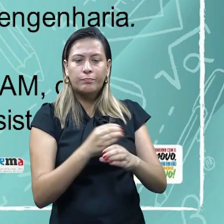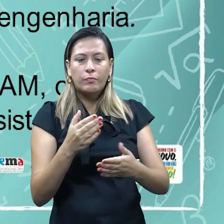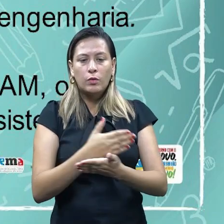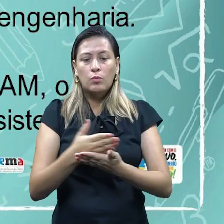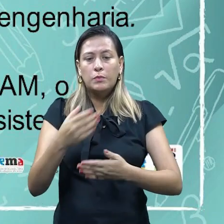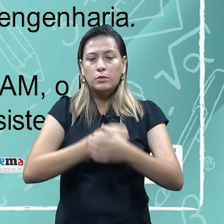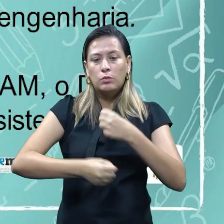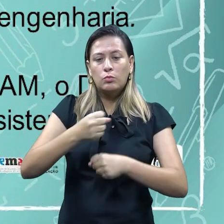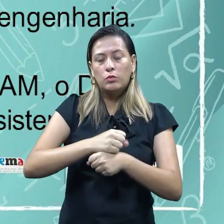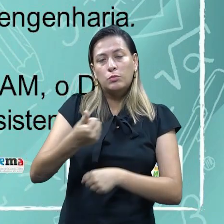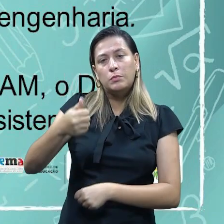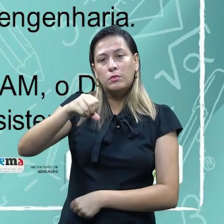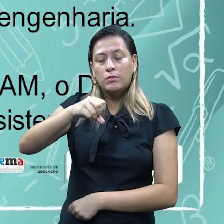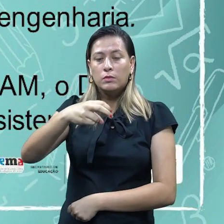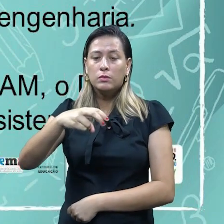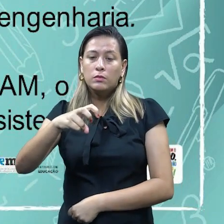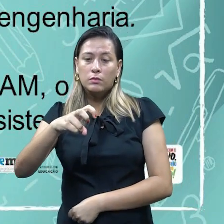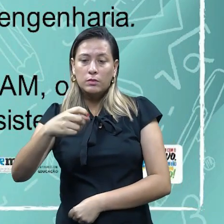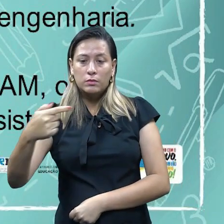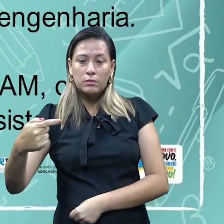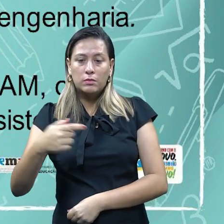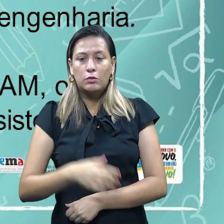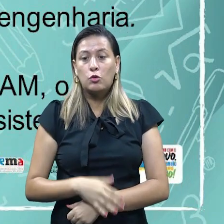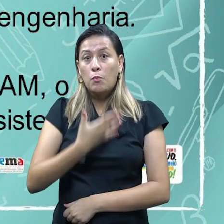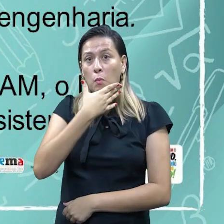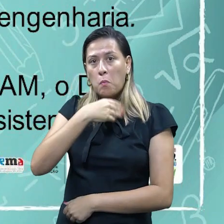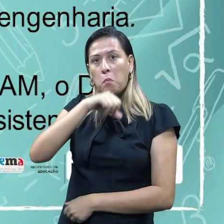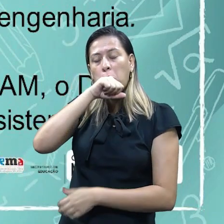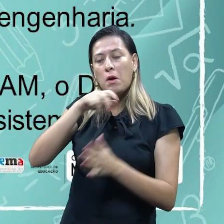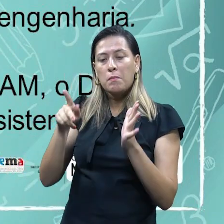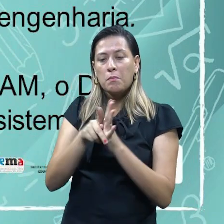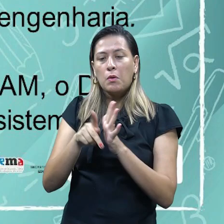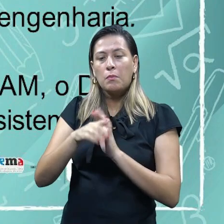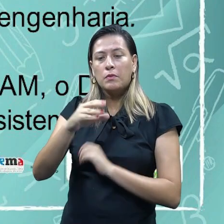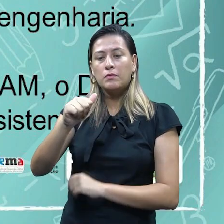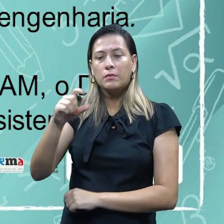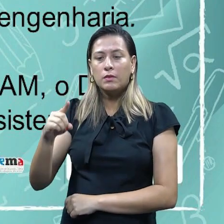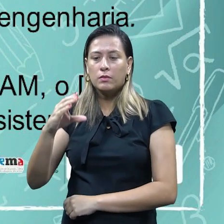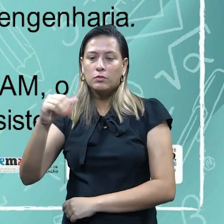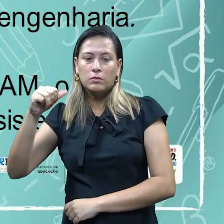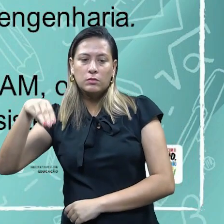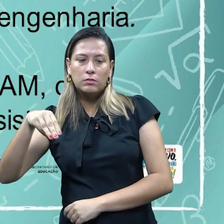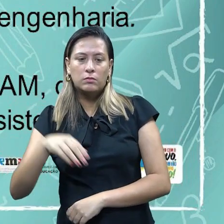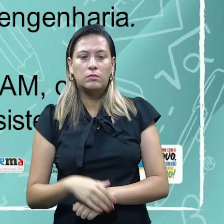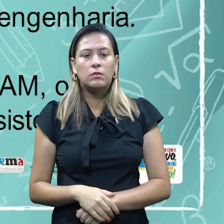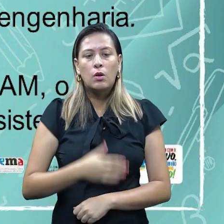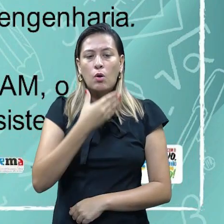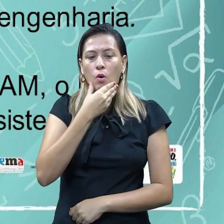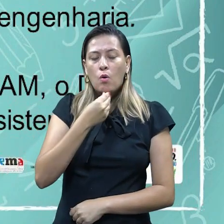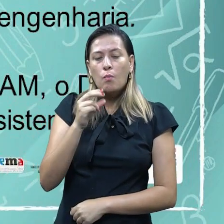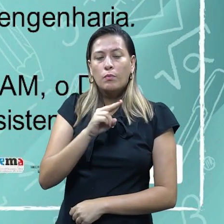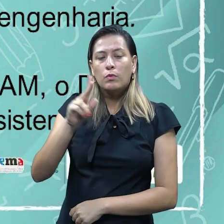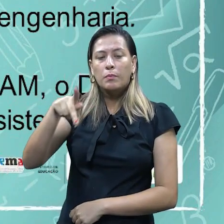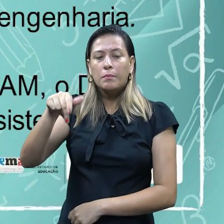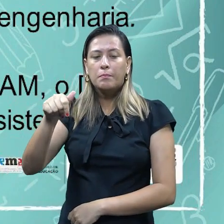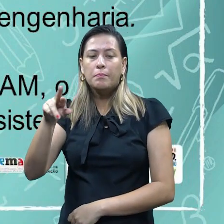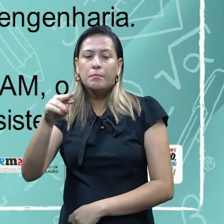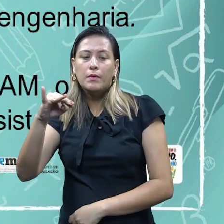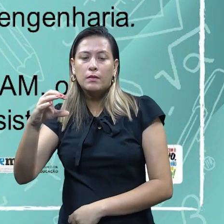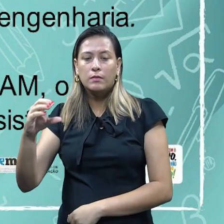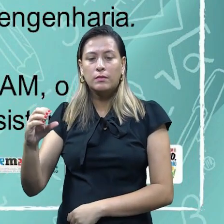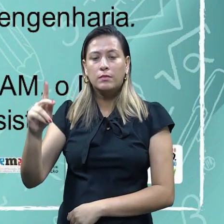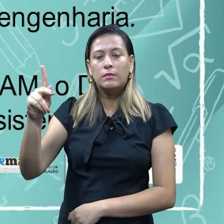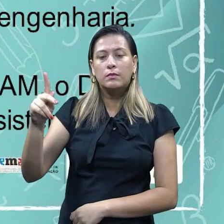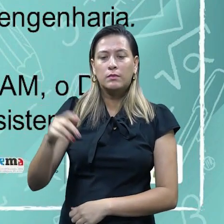em 1957, quando o pai do CAD-CAM, o Dr. Patrick Arnett, desenvolveu o